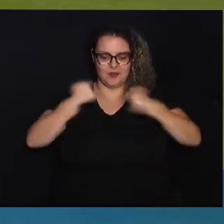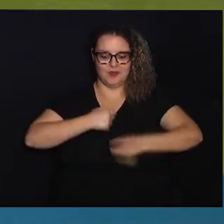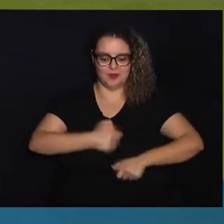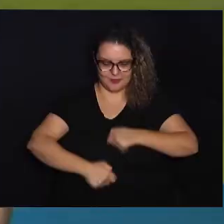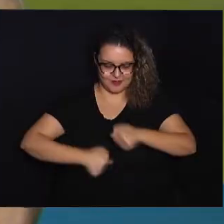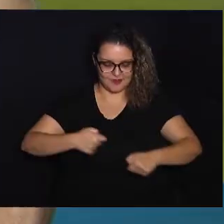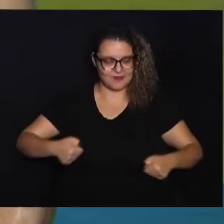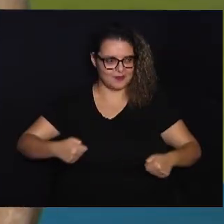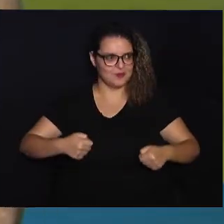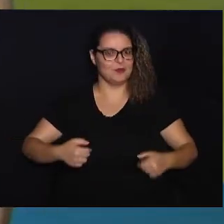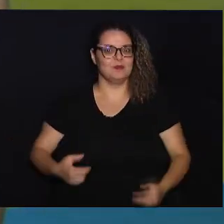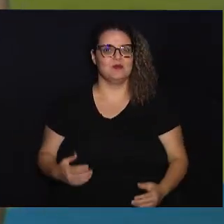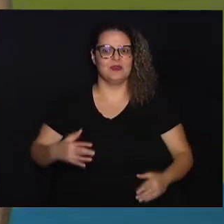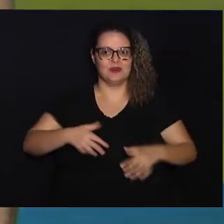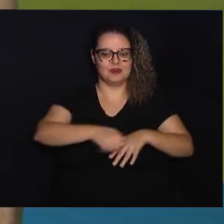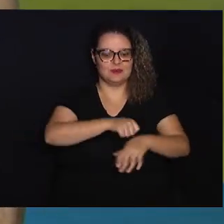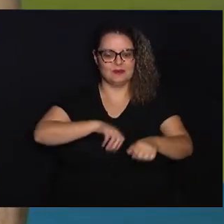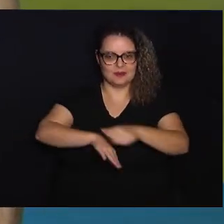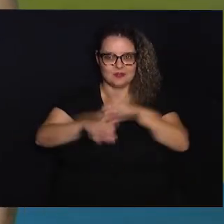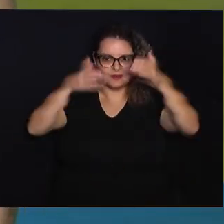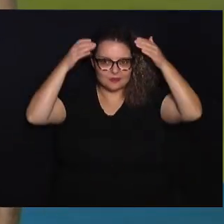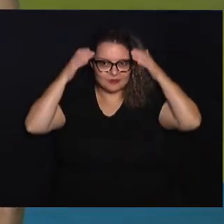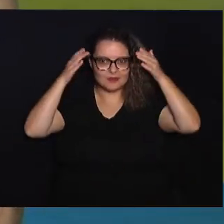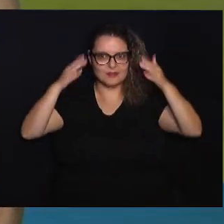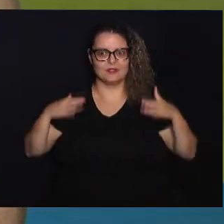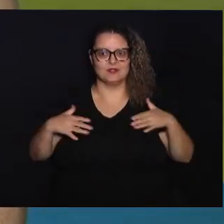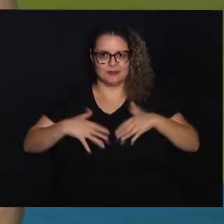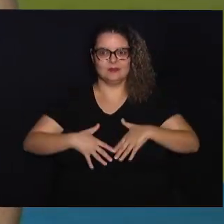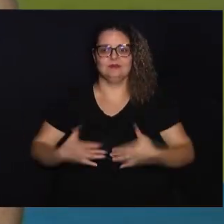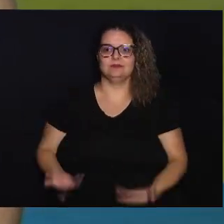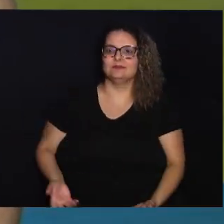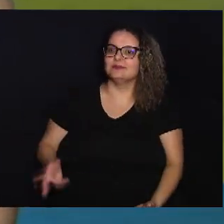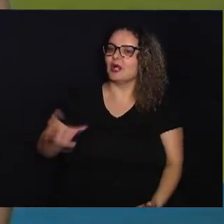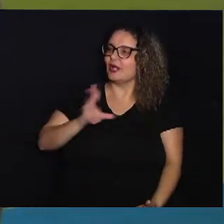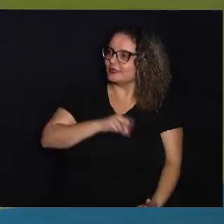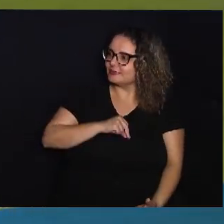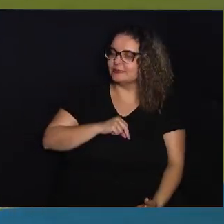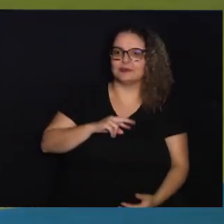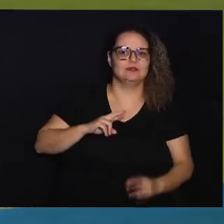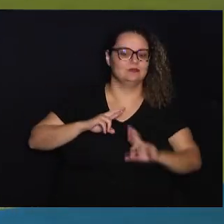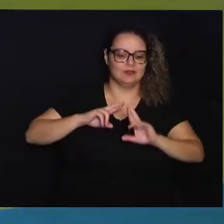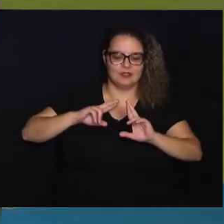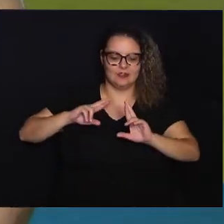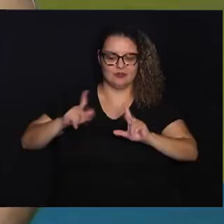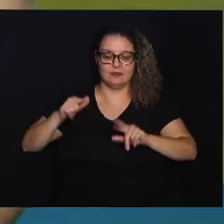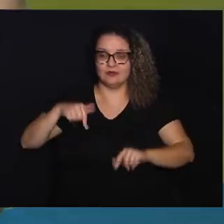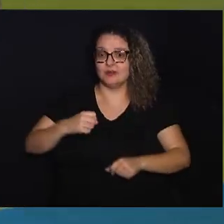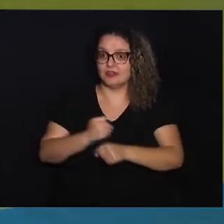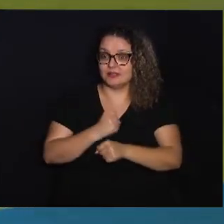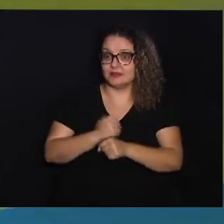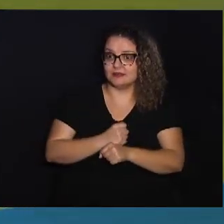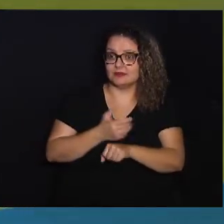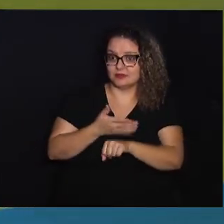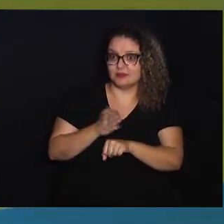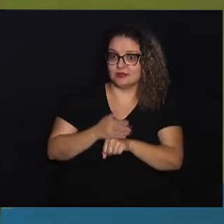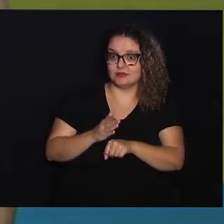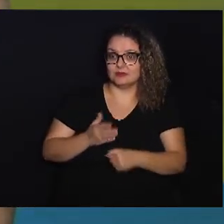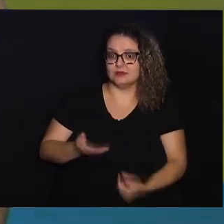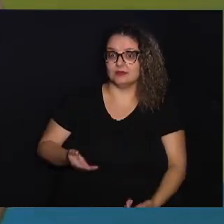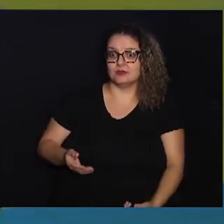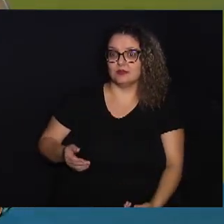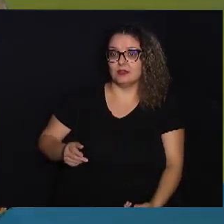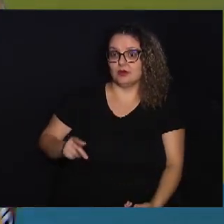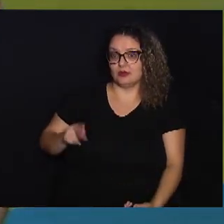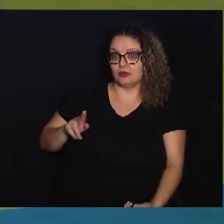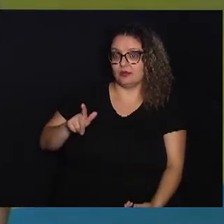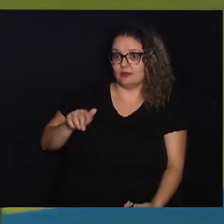o kimono do judô pelas luvas e pelo colete, pelo capacete do sandá? Cara, foi inusitado, foi esse ano. Eu